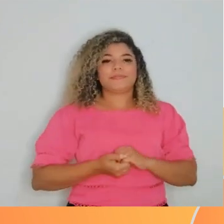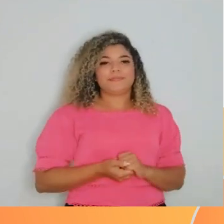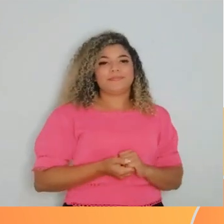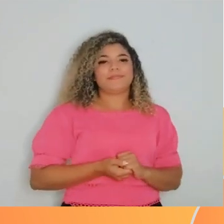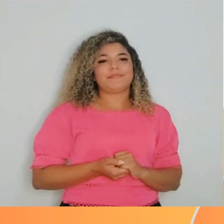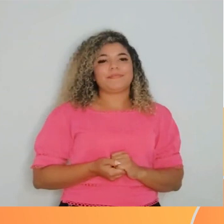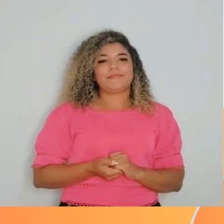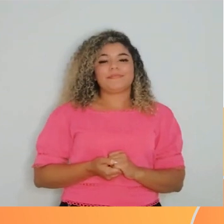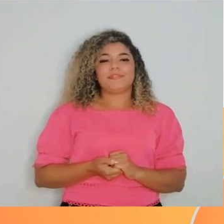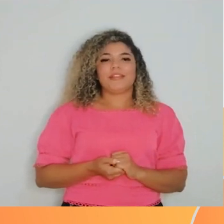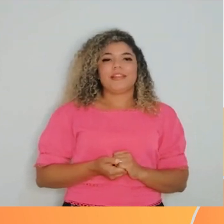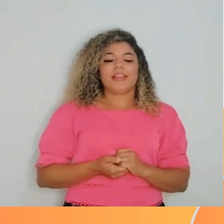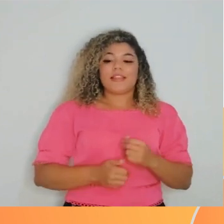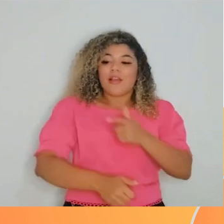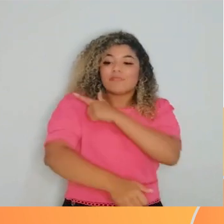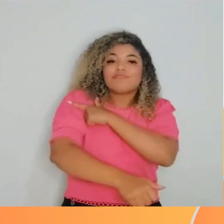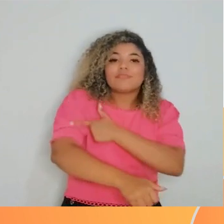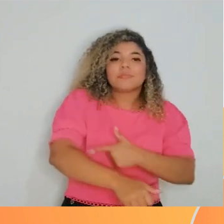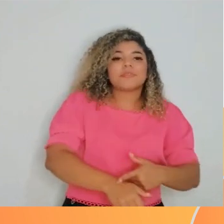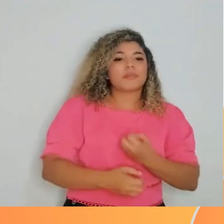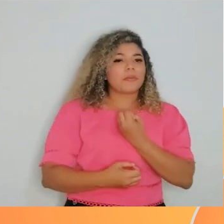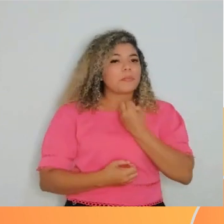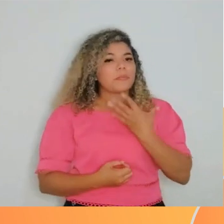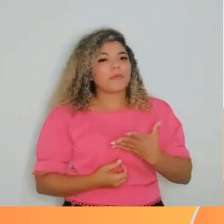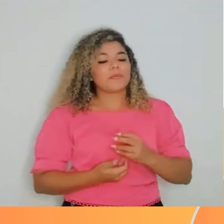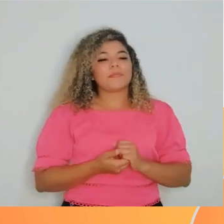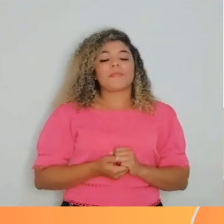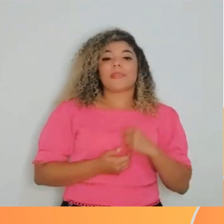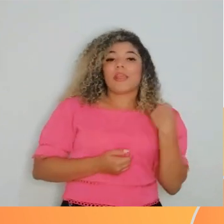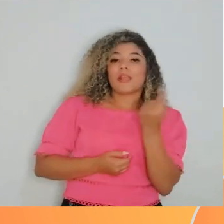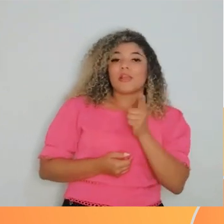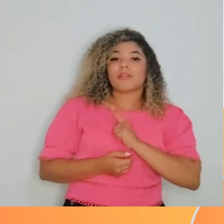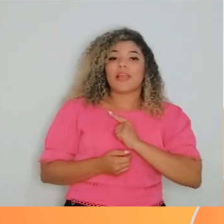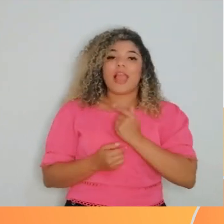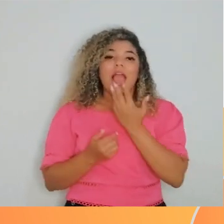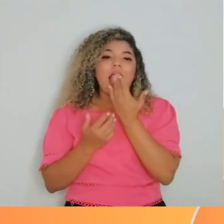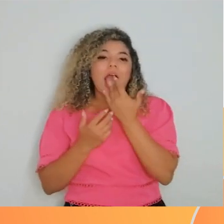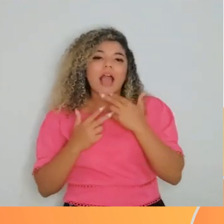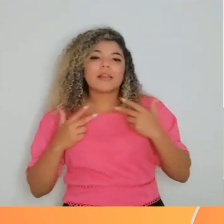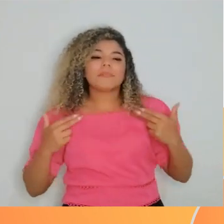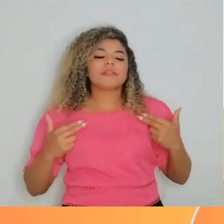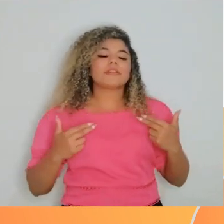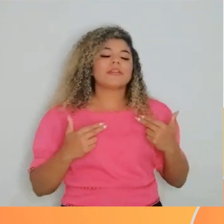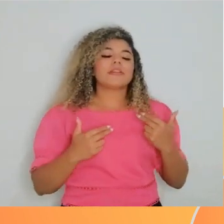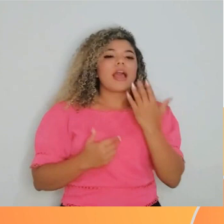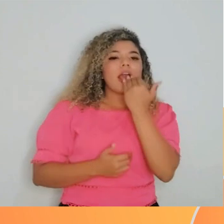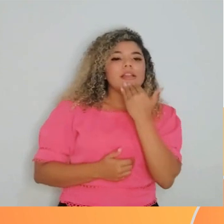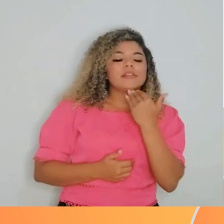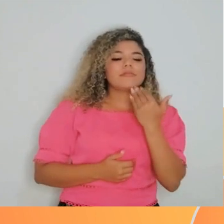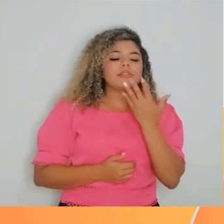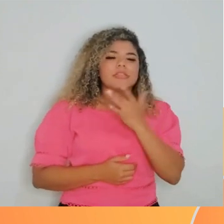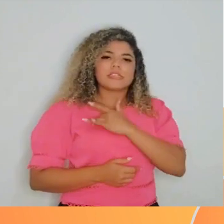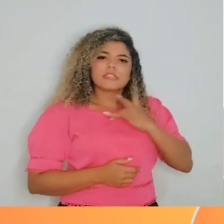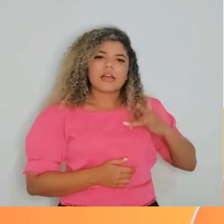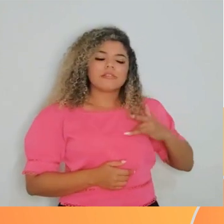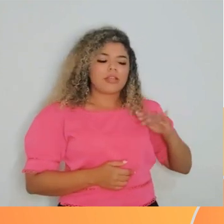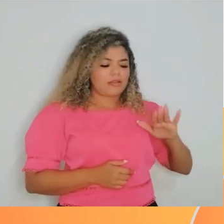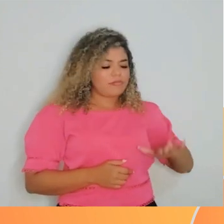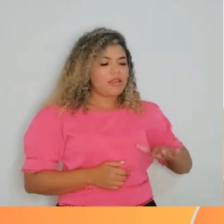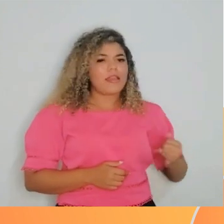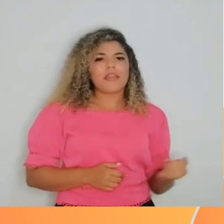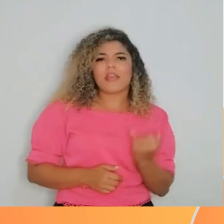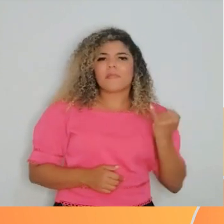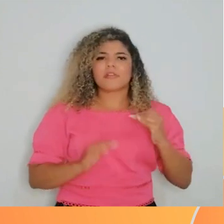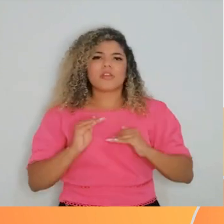consequentemente, se torna um hábito mais adequado. Então, nós temos a alimentação saudável na infância como sendo importante